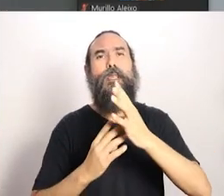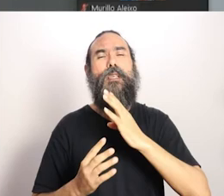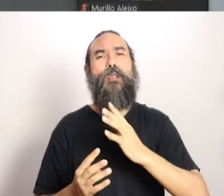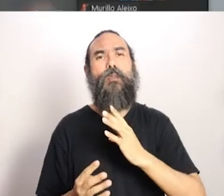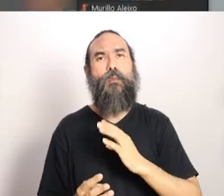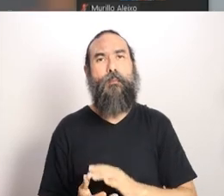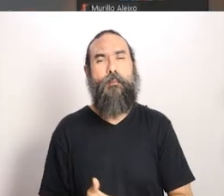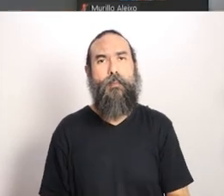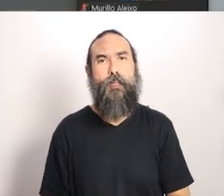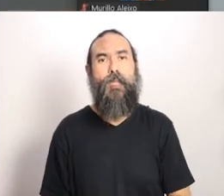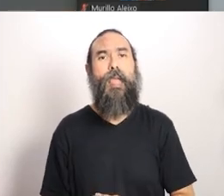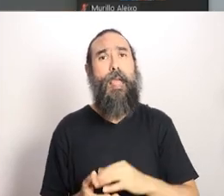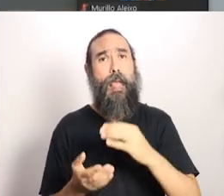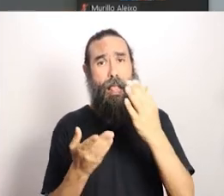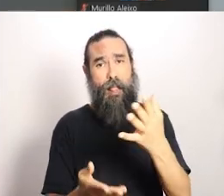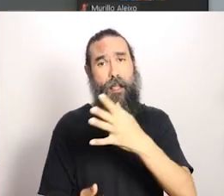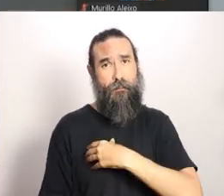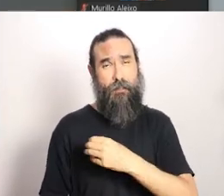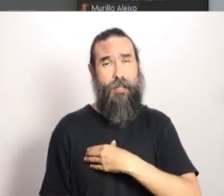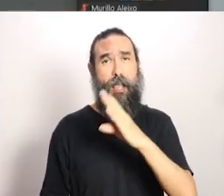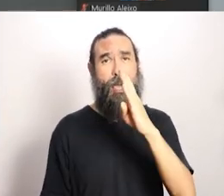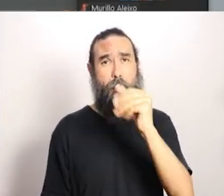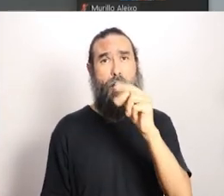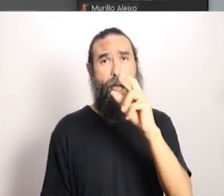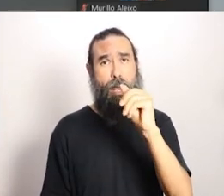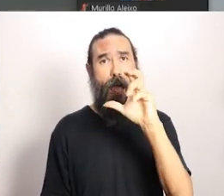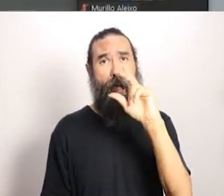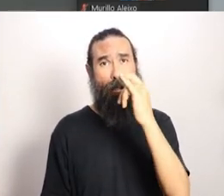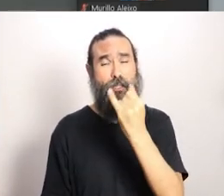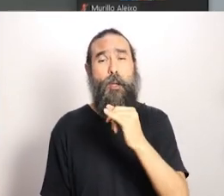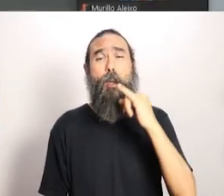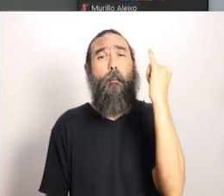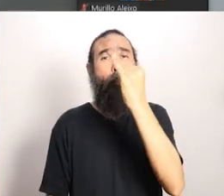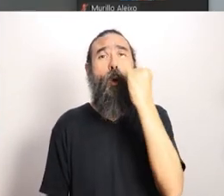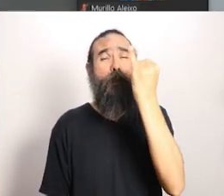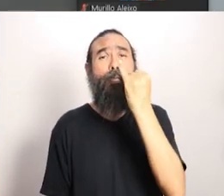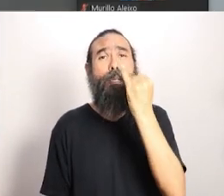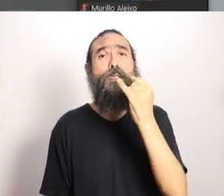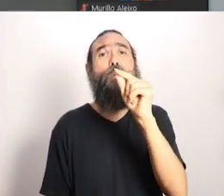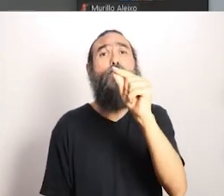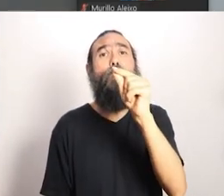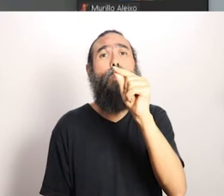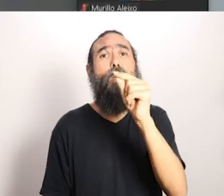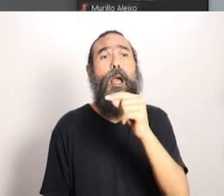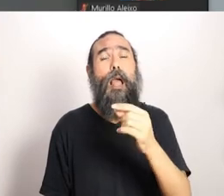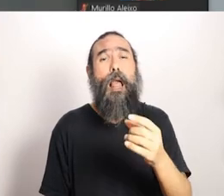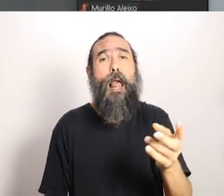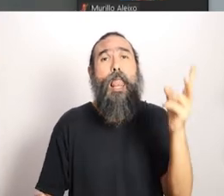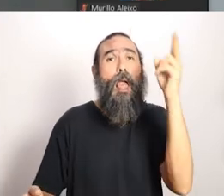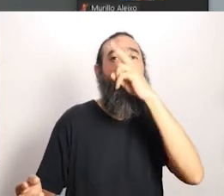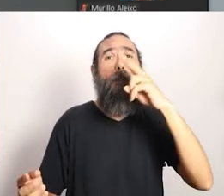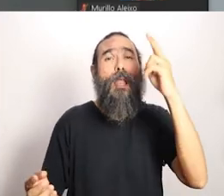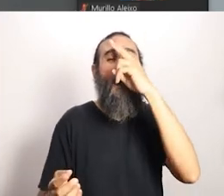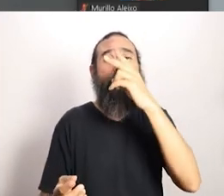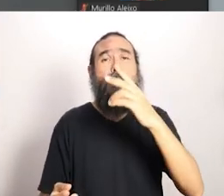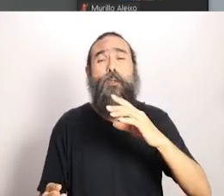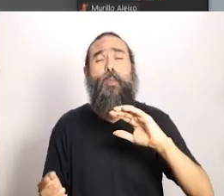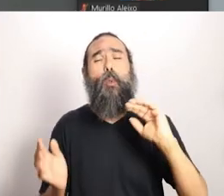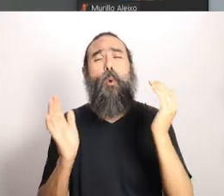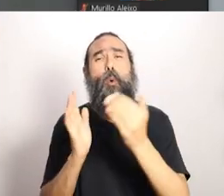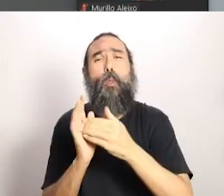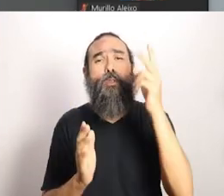oralidade... Tudo isso ela descarrega, porque ela cantava com os pais dela. Né? Então, ela traz de memória todo um repertório de